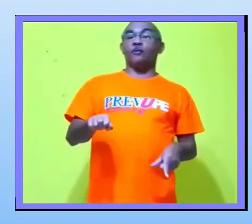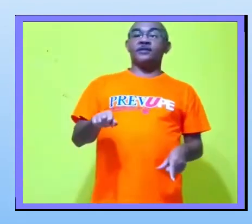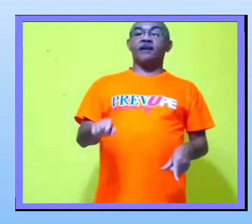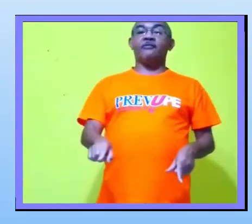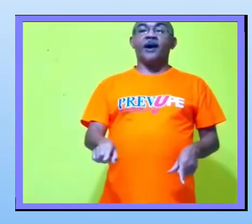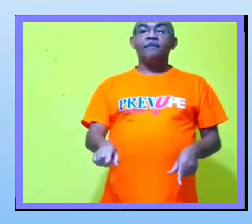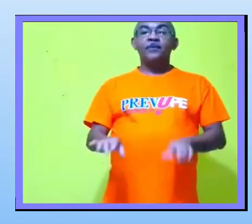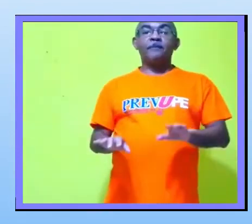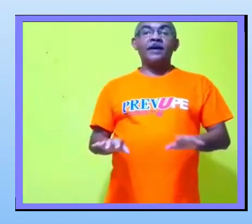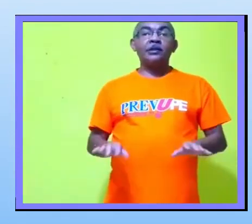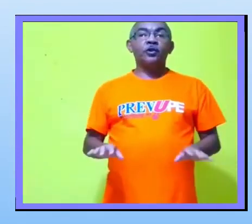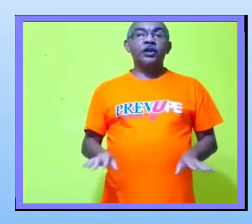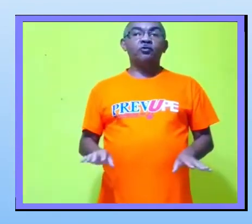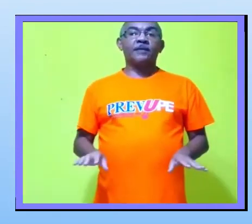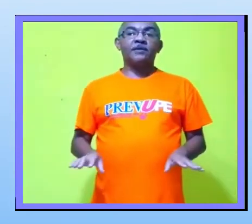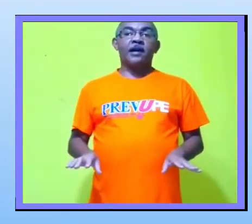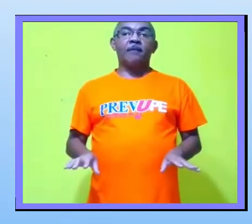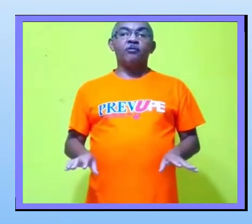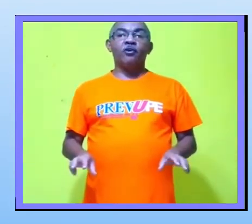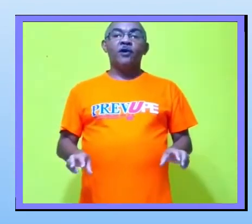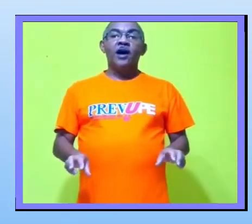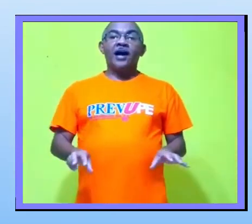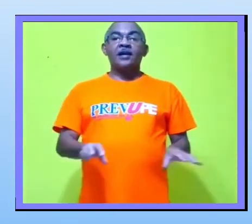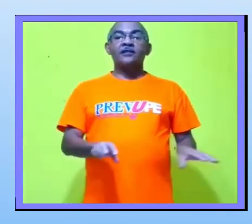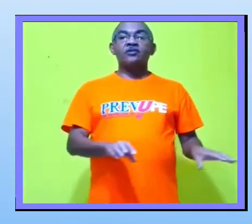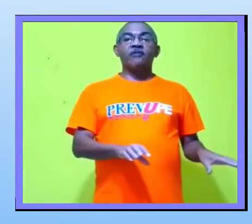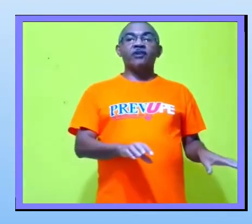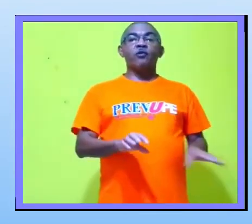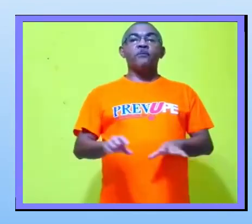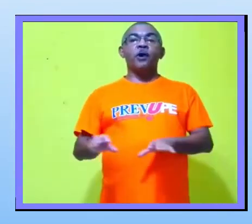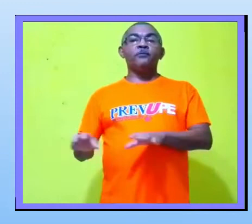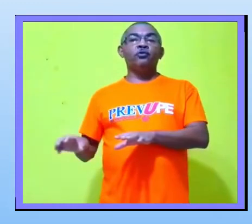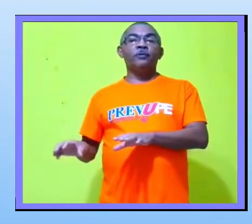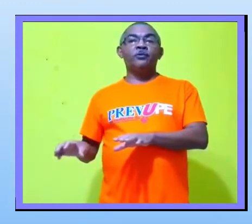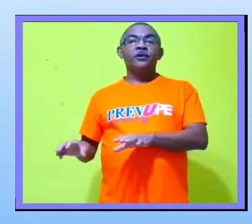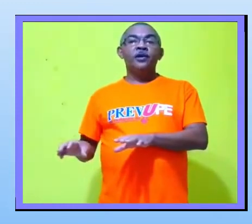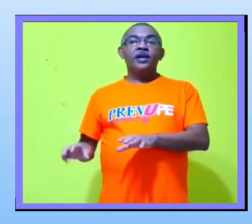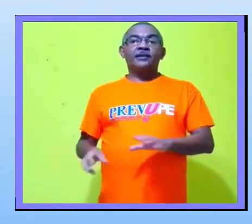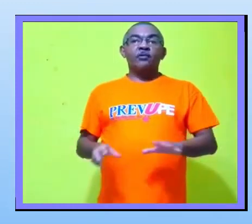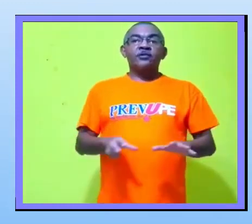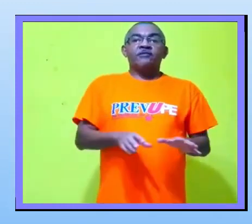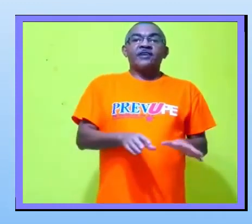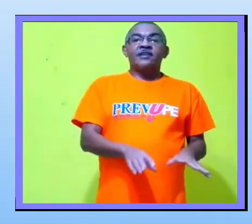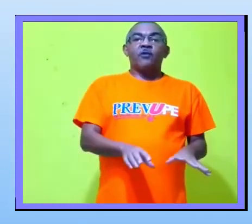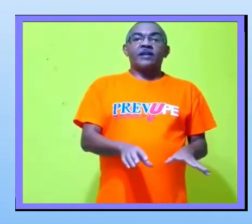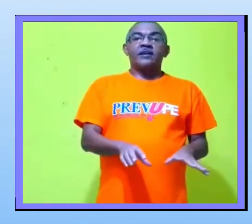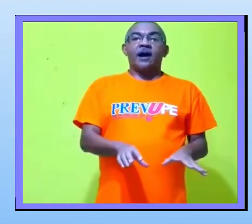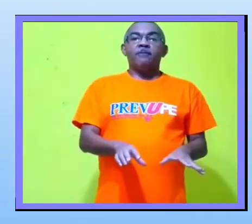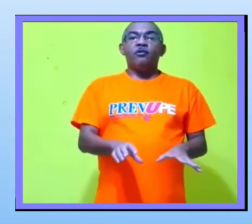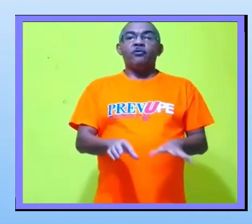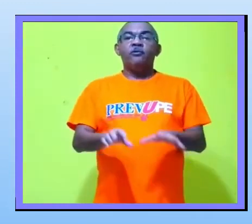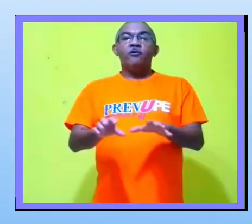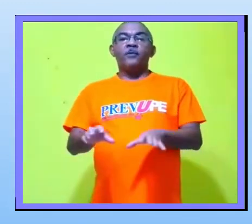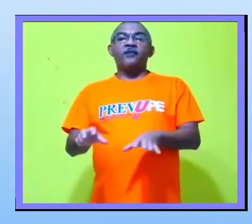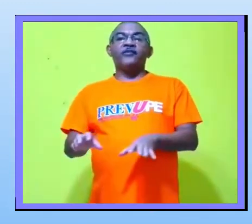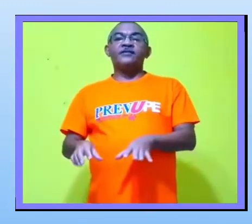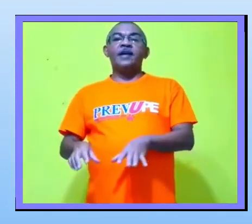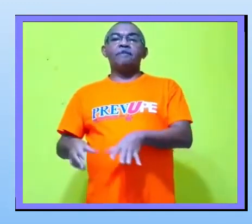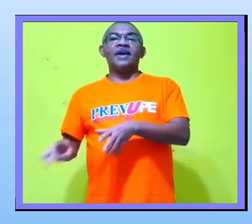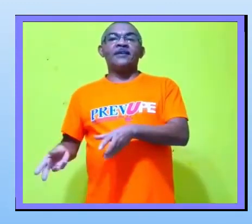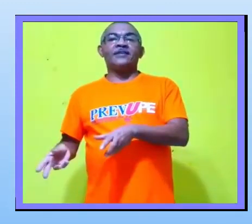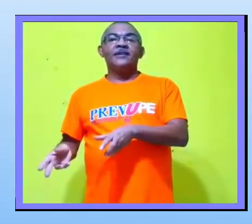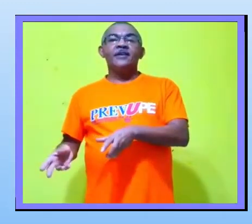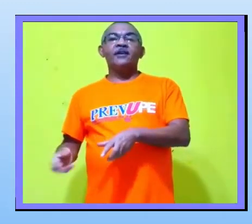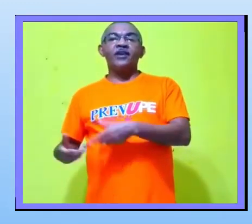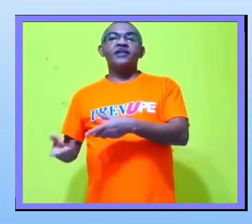se você observar, a partir do 5º átomo de carbono, a ligação já vem com o próprio número. Então, se tiver 5 átomos de carbono, o prefixo